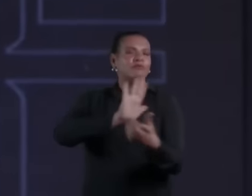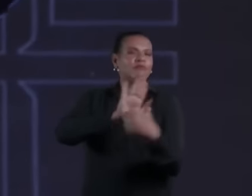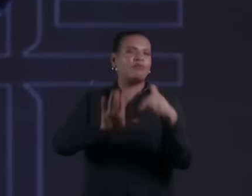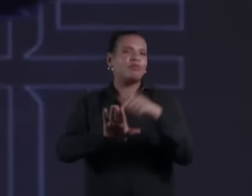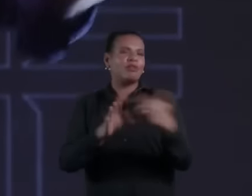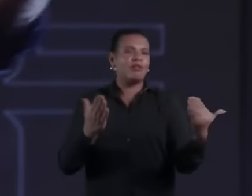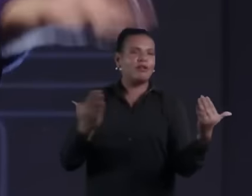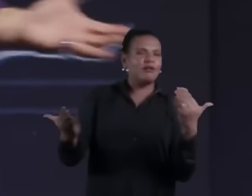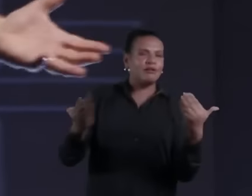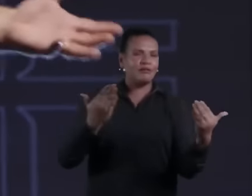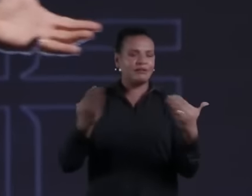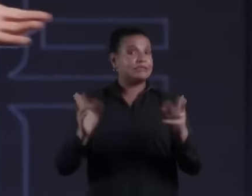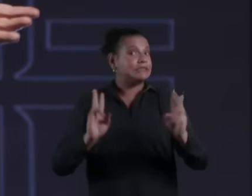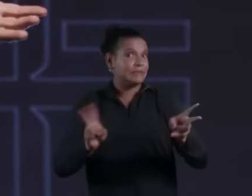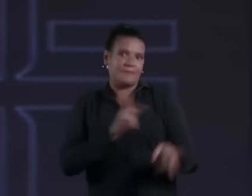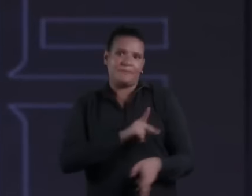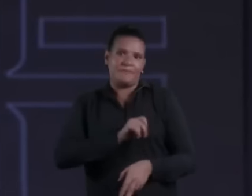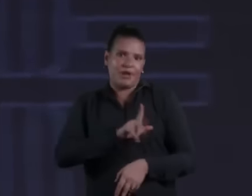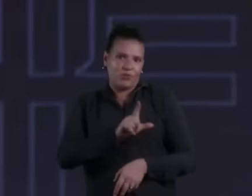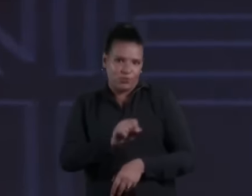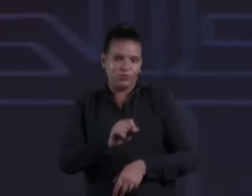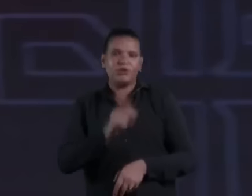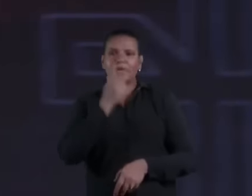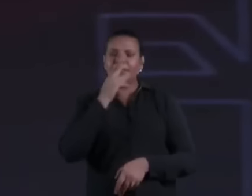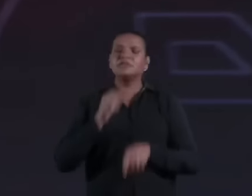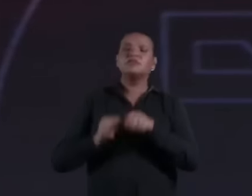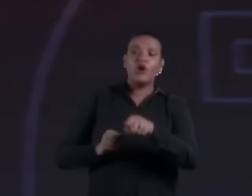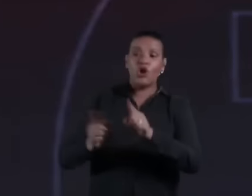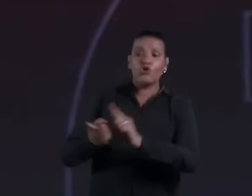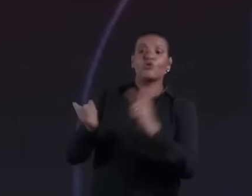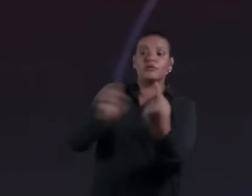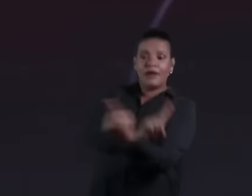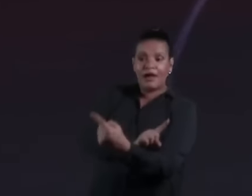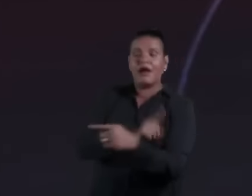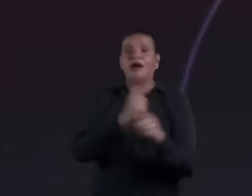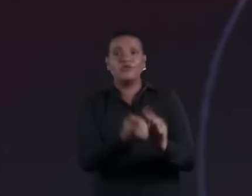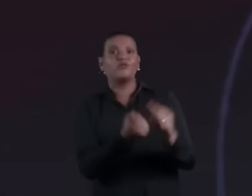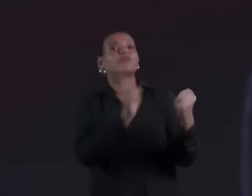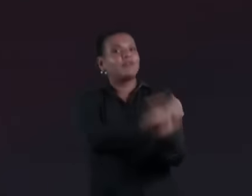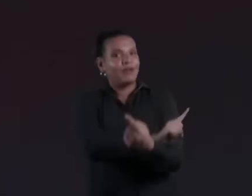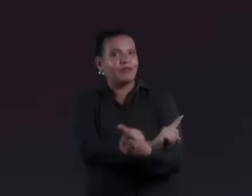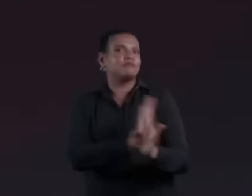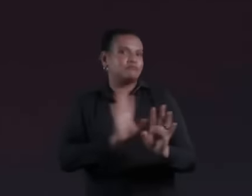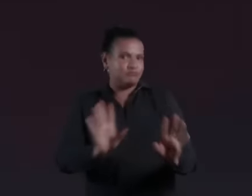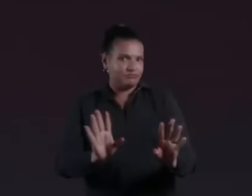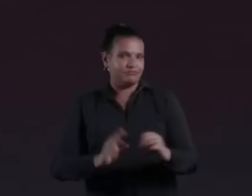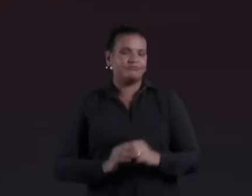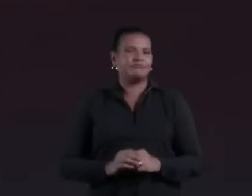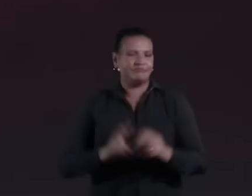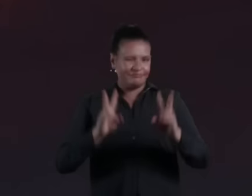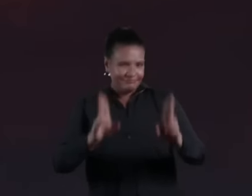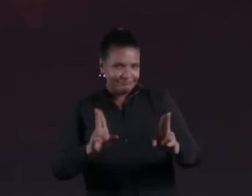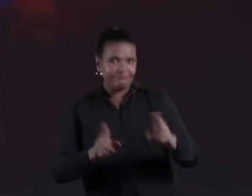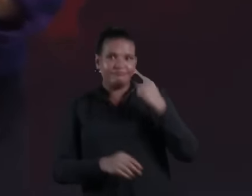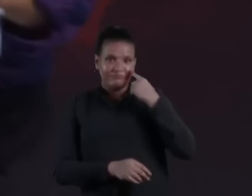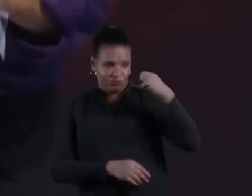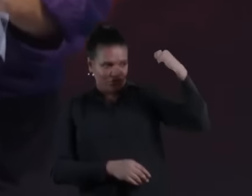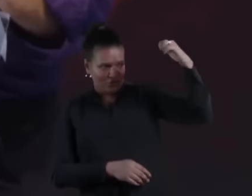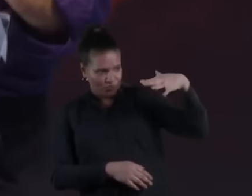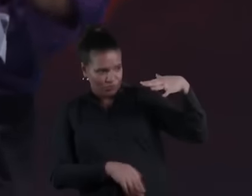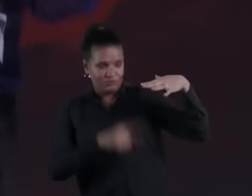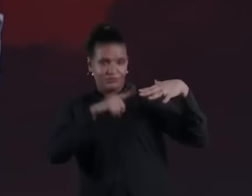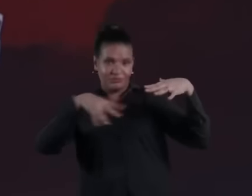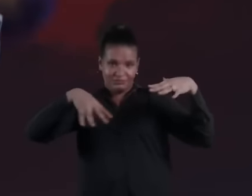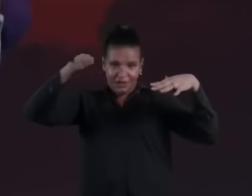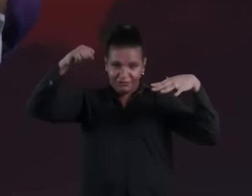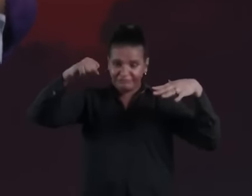coisa ele apresenta contraditórios aqui ele tá apresentando luz e trevas entendeu ele